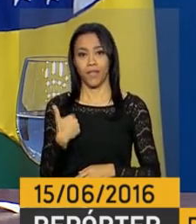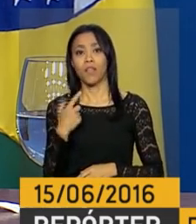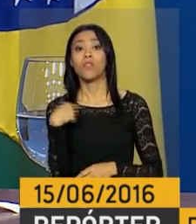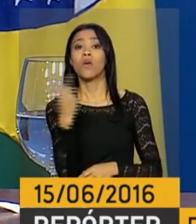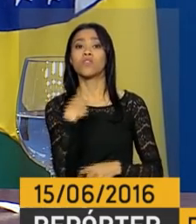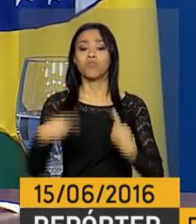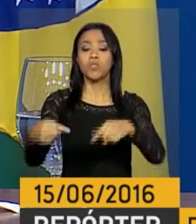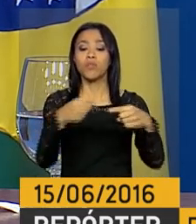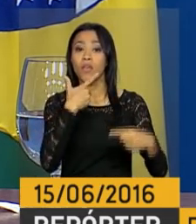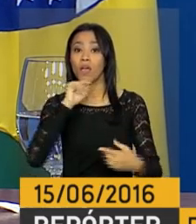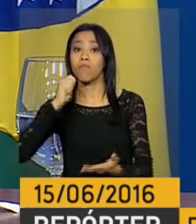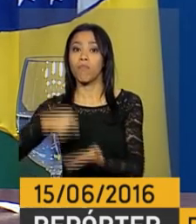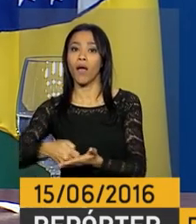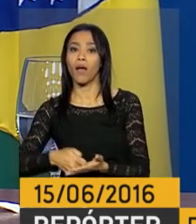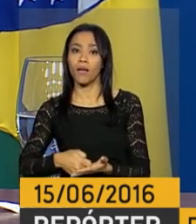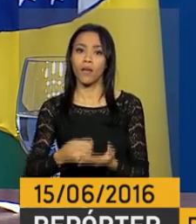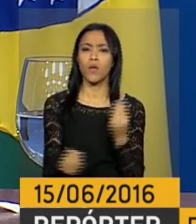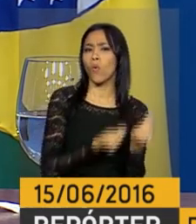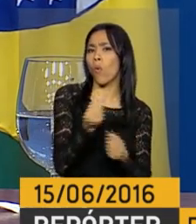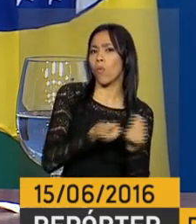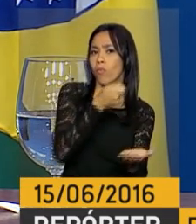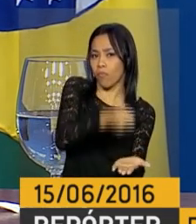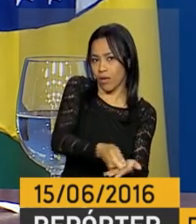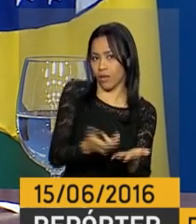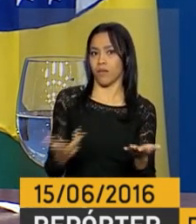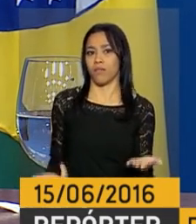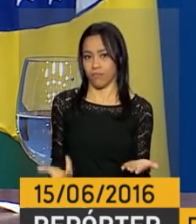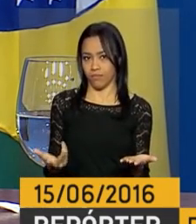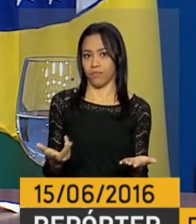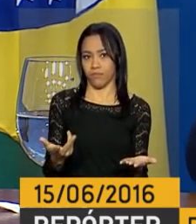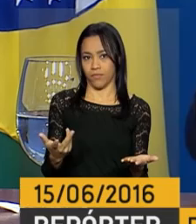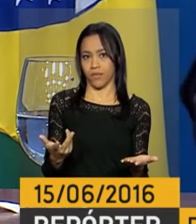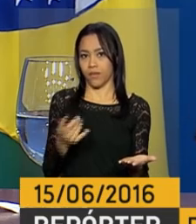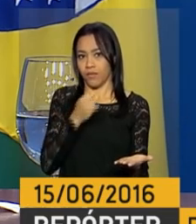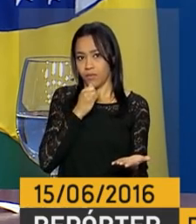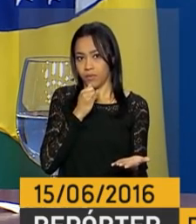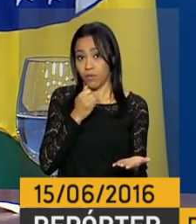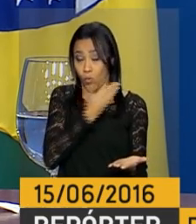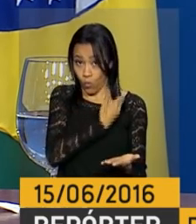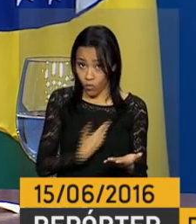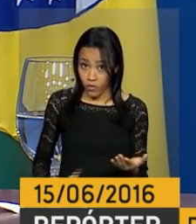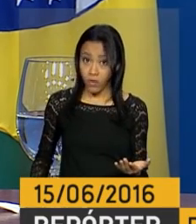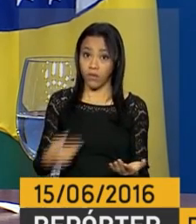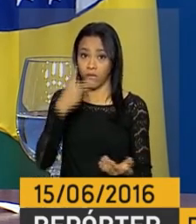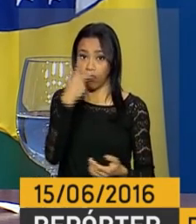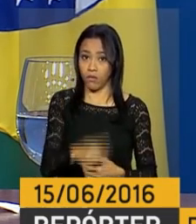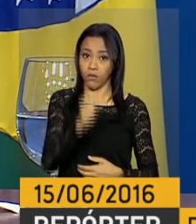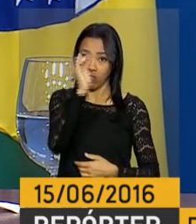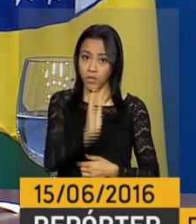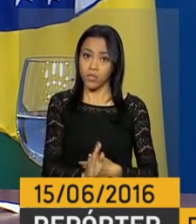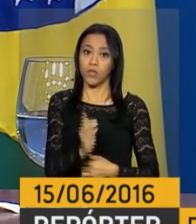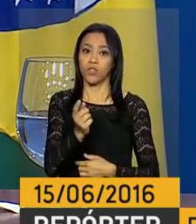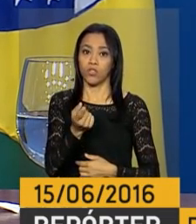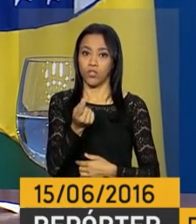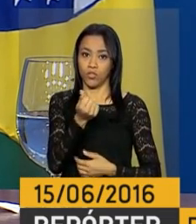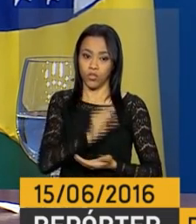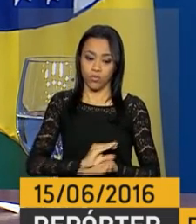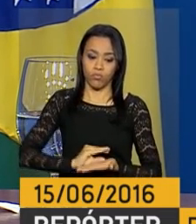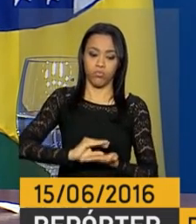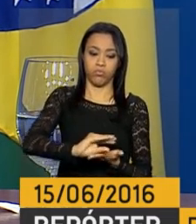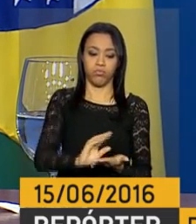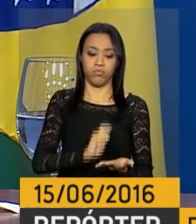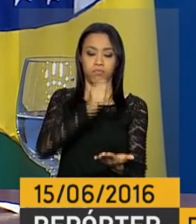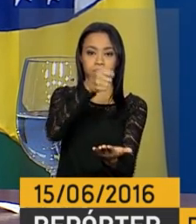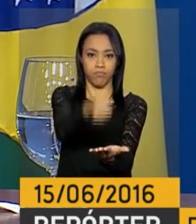vamos discutir quem paga e como paga e, e como é que nós vamos fazer e capacidade do Estado brasileiro de financiar, que em última